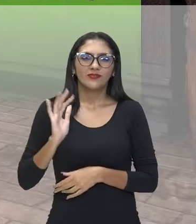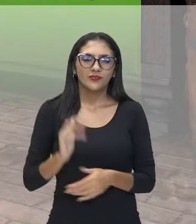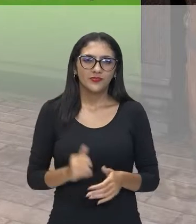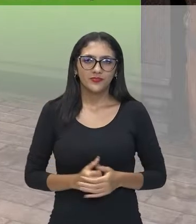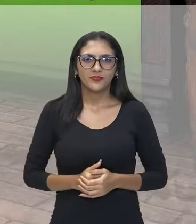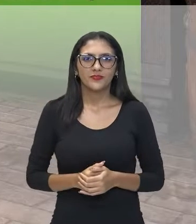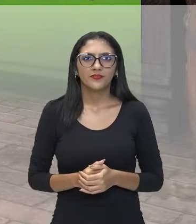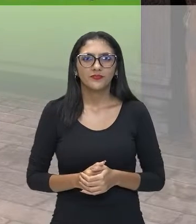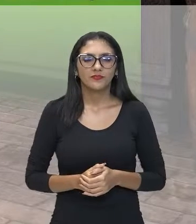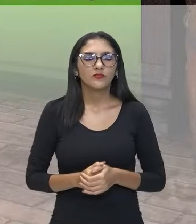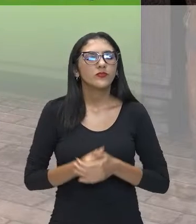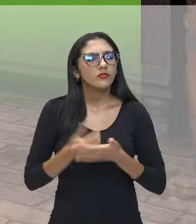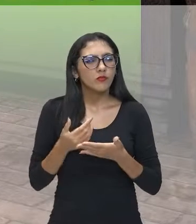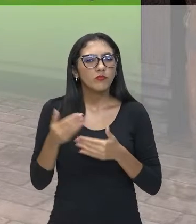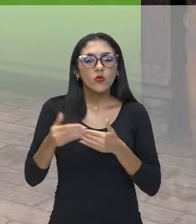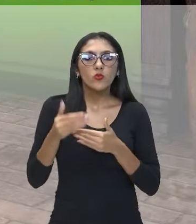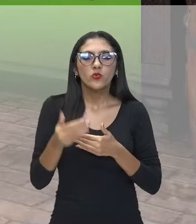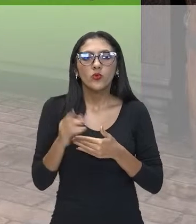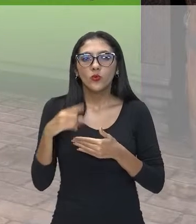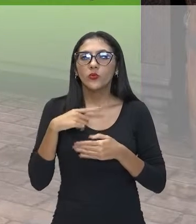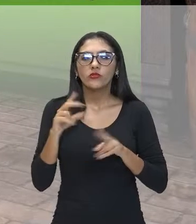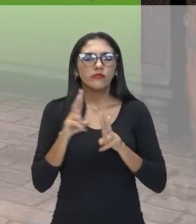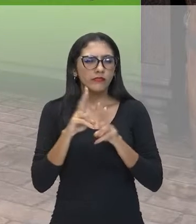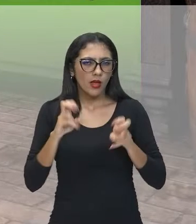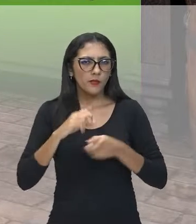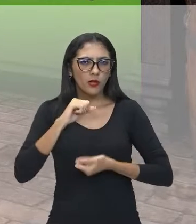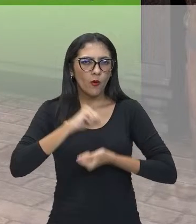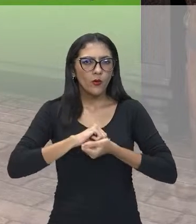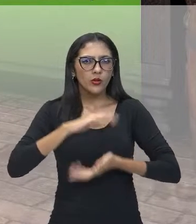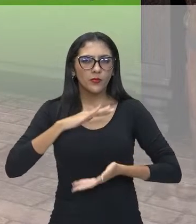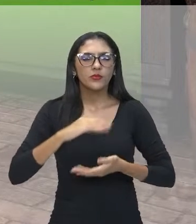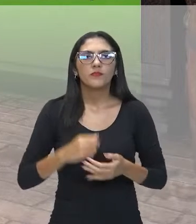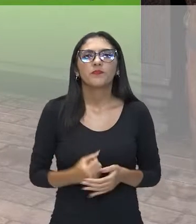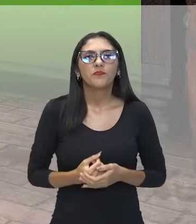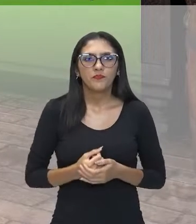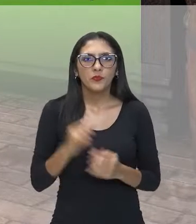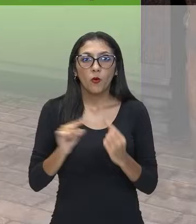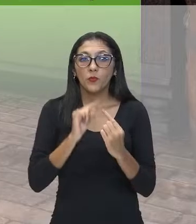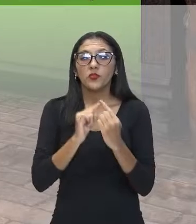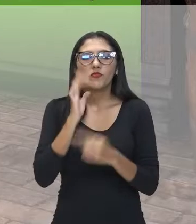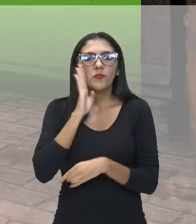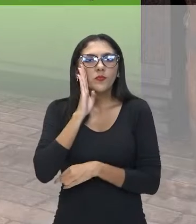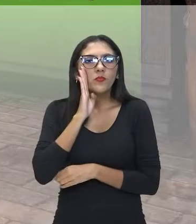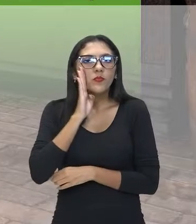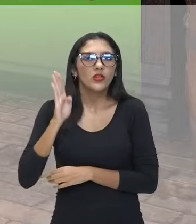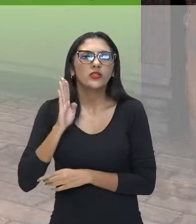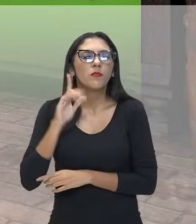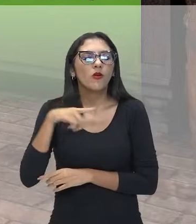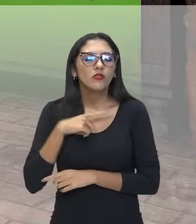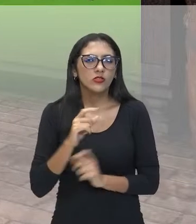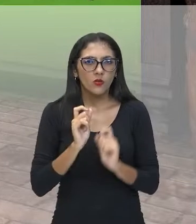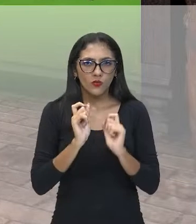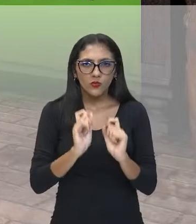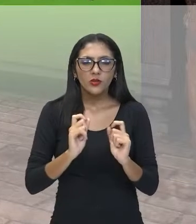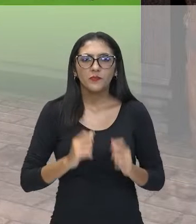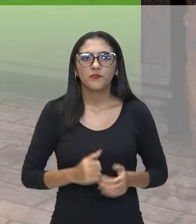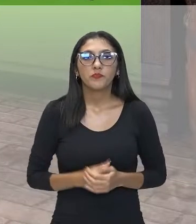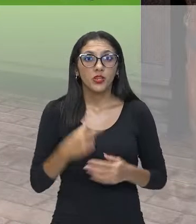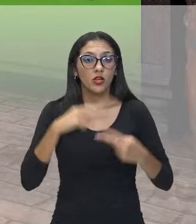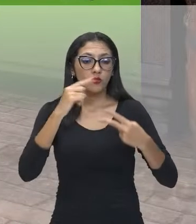alquimia, um de seus principais objetivos, né, naquela época, eram basicamente